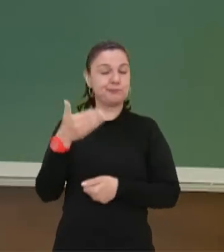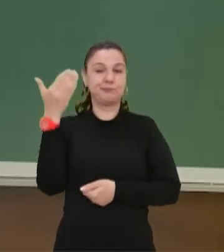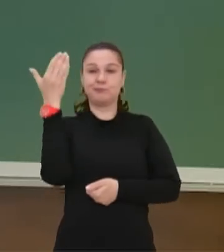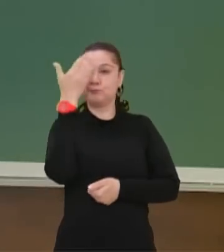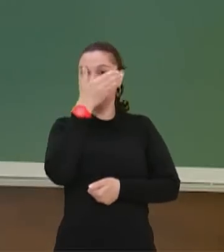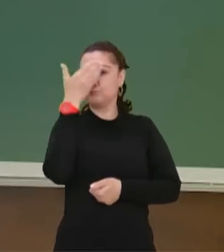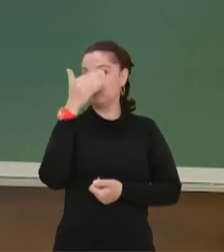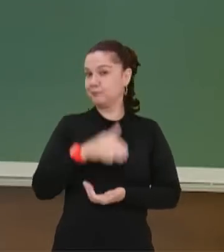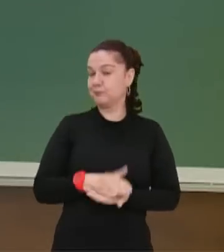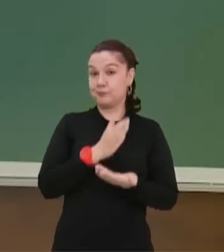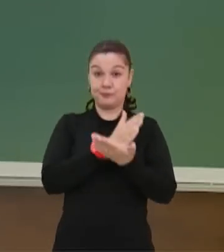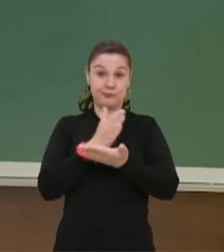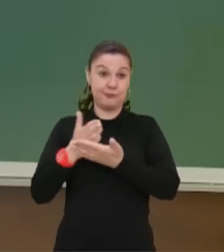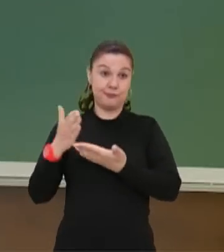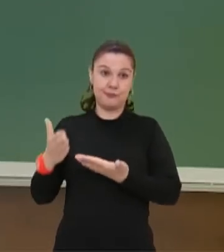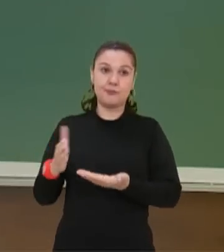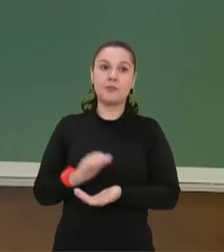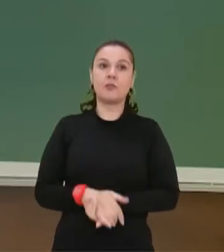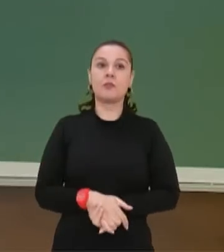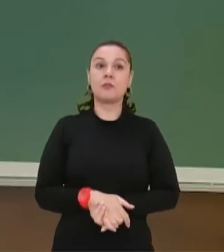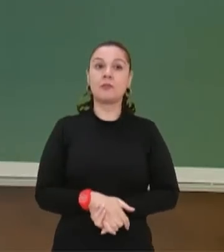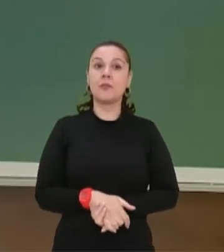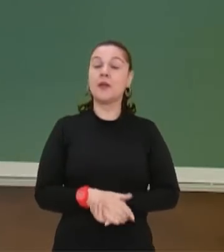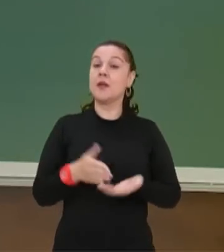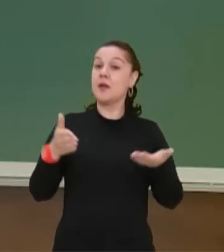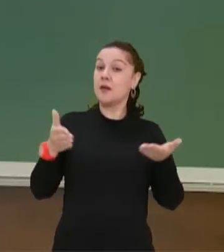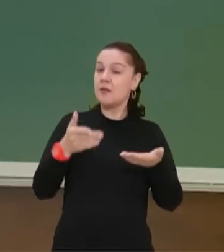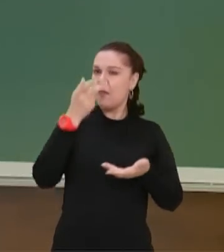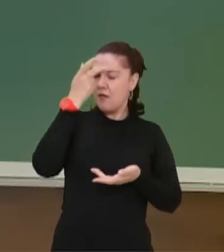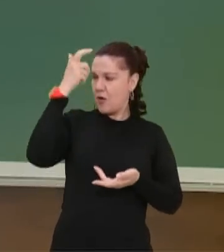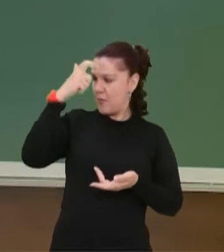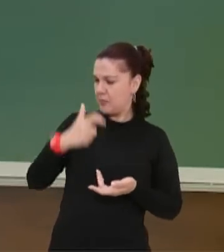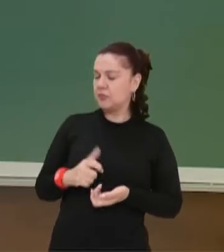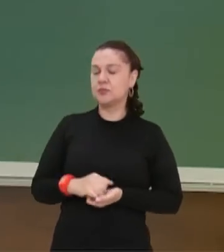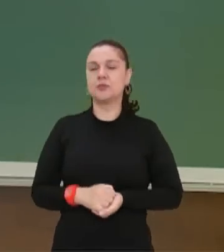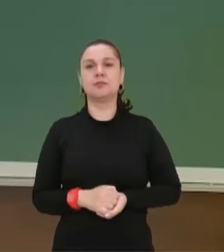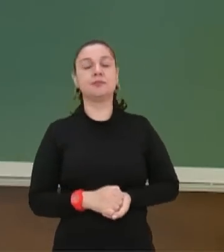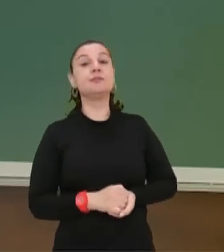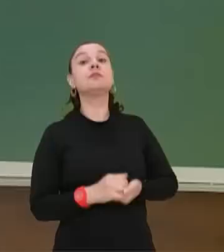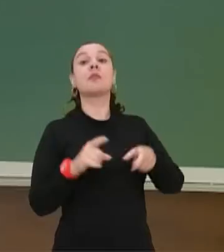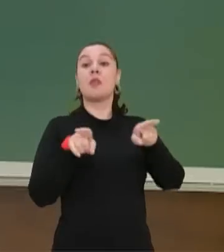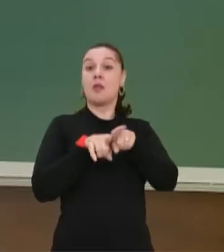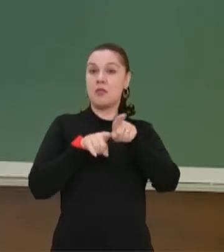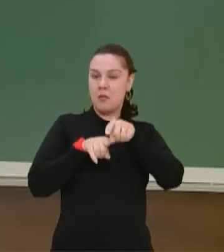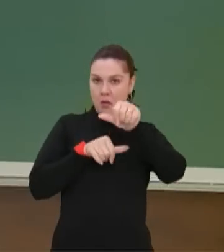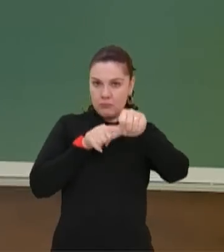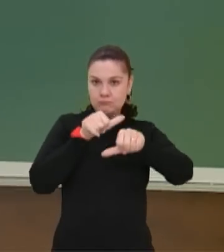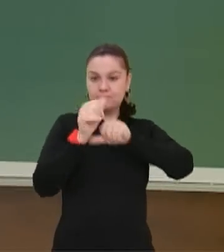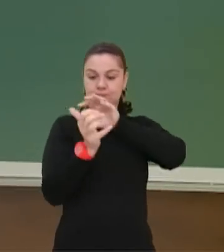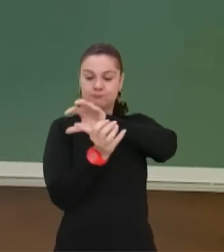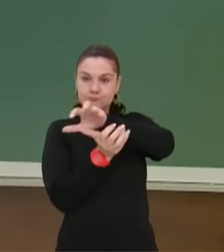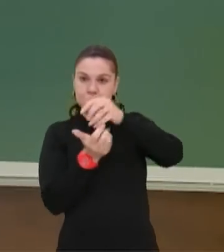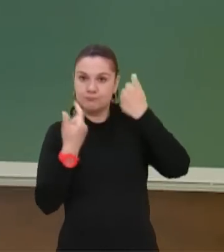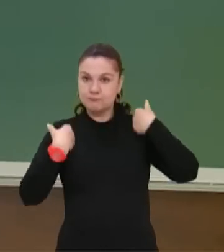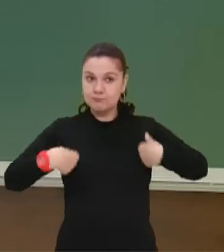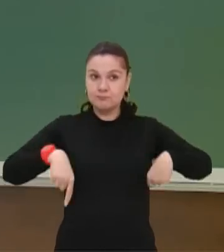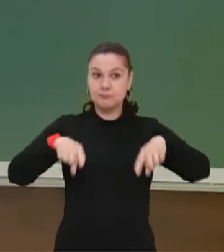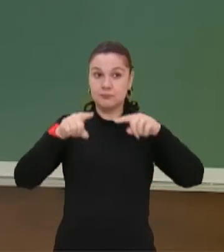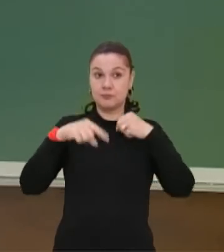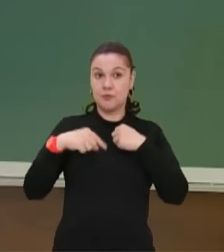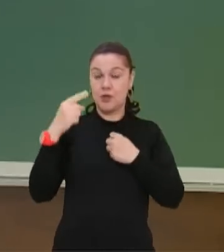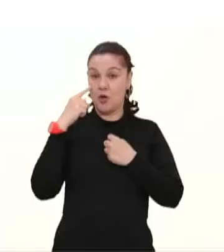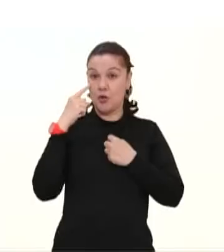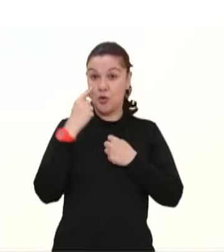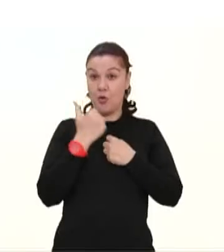cotidiano mais, né, no nosso dia a dia. Bom, e o homem? O homem também passou por transformações, né? Olha aqui, ó, o